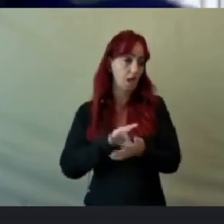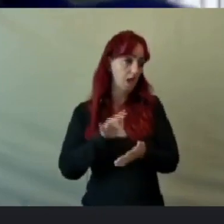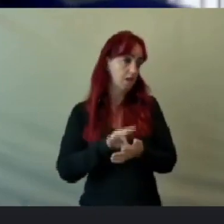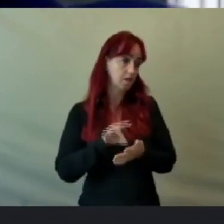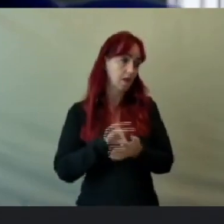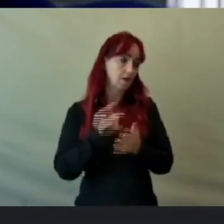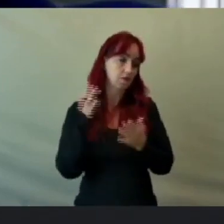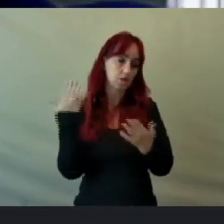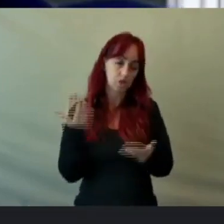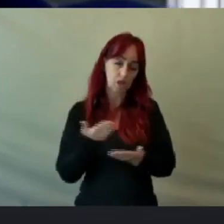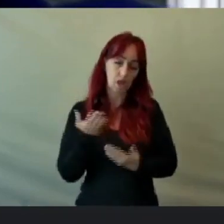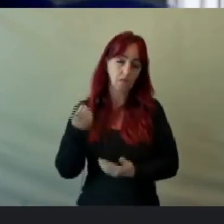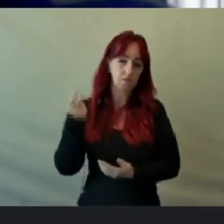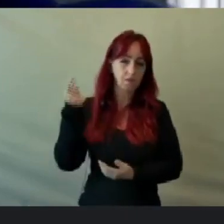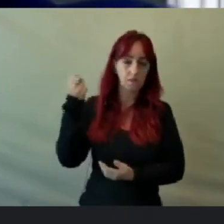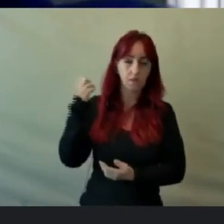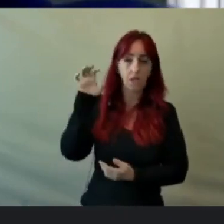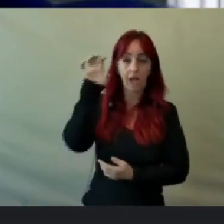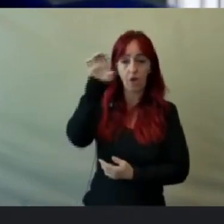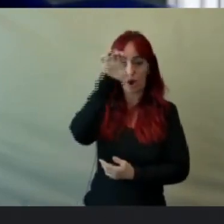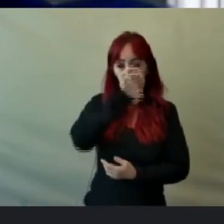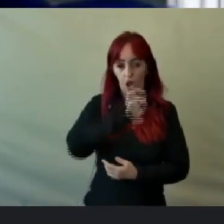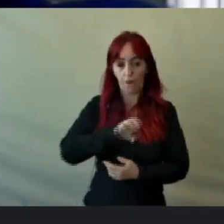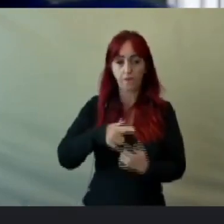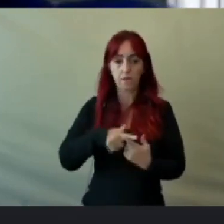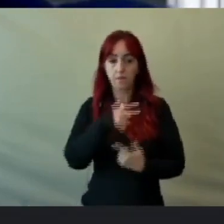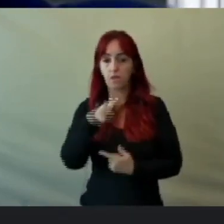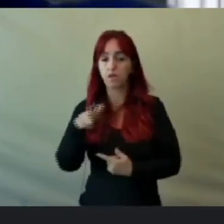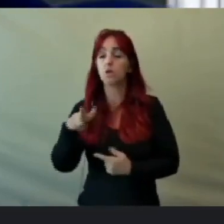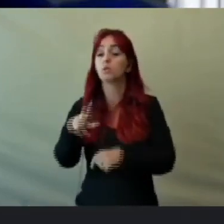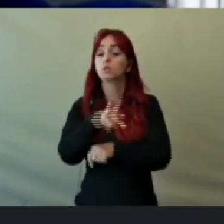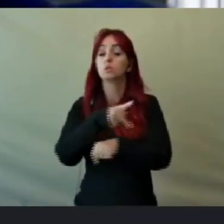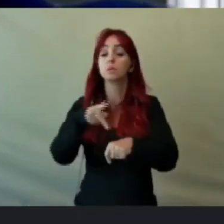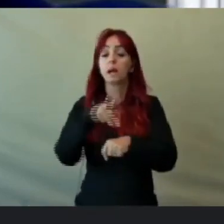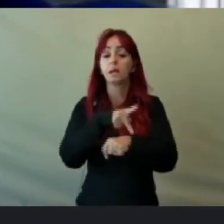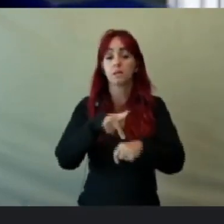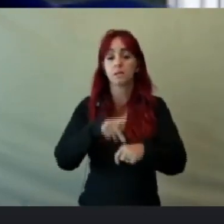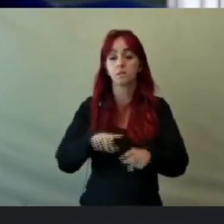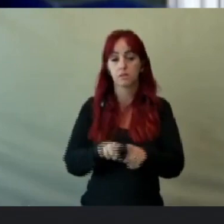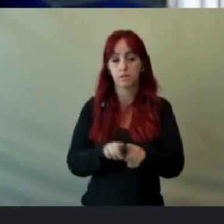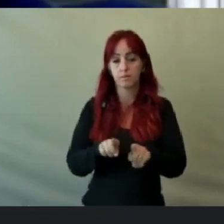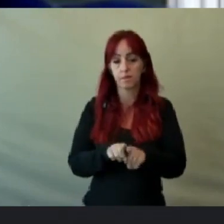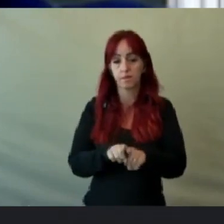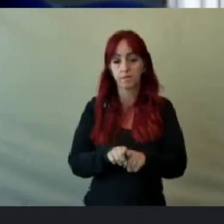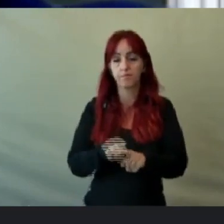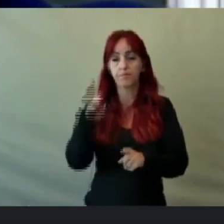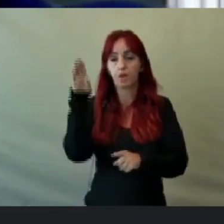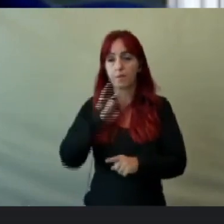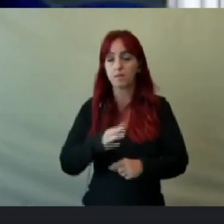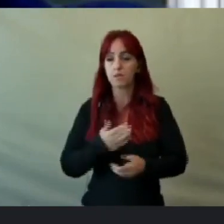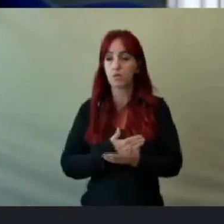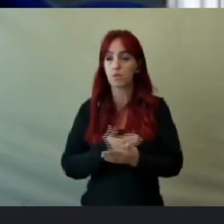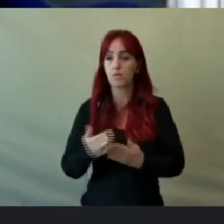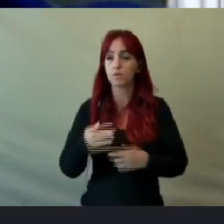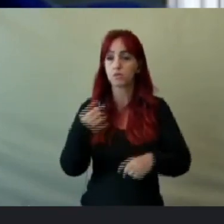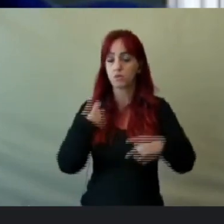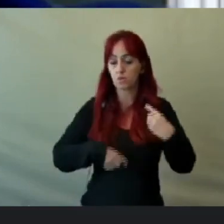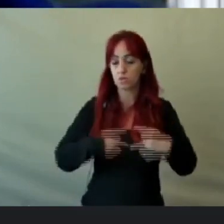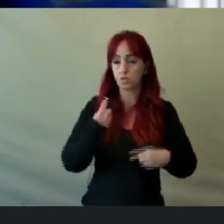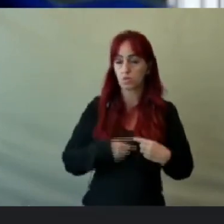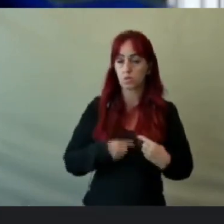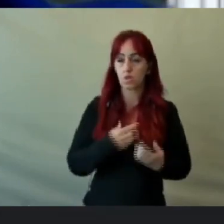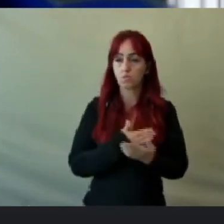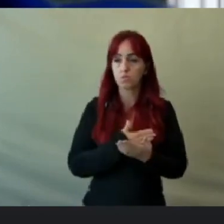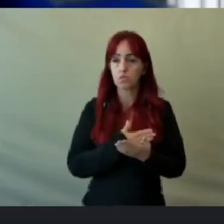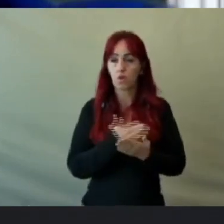em outros países da América Latina o Brasil começou essa discussão recentemente no ano passado com a política nacional do